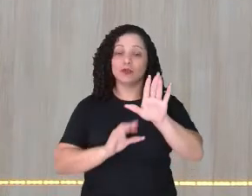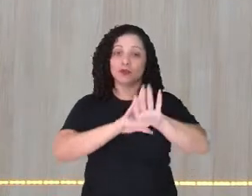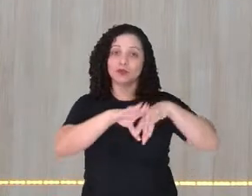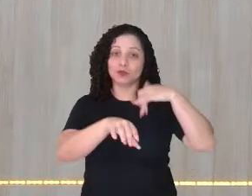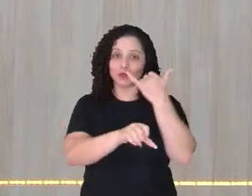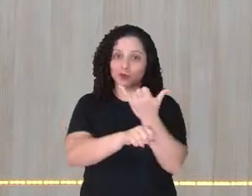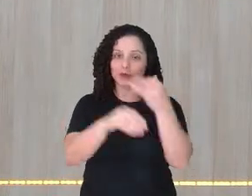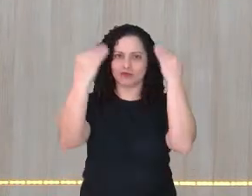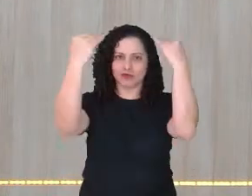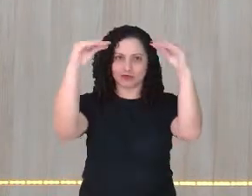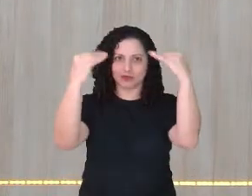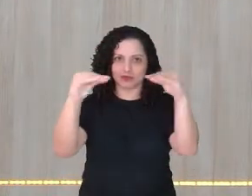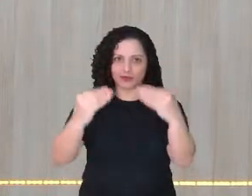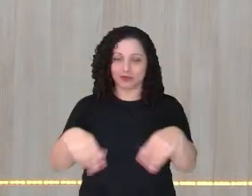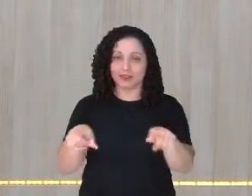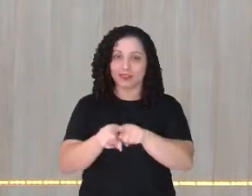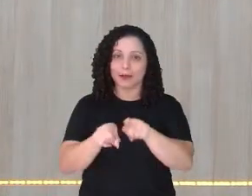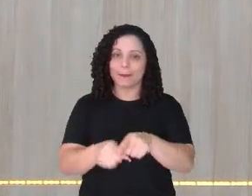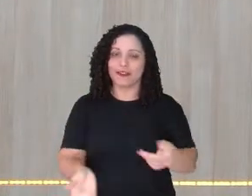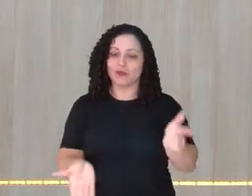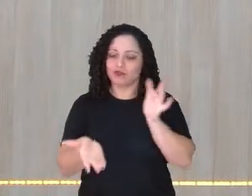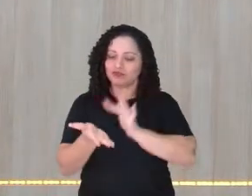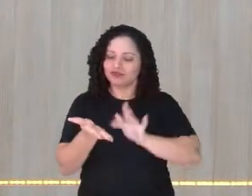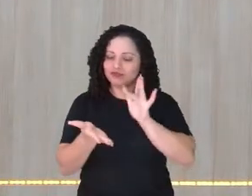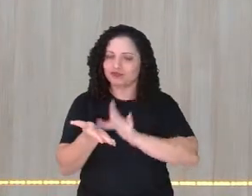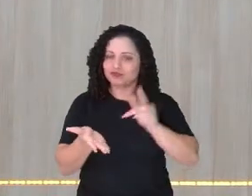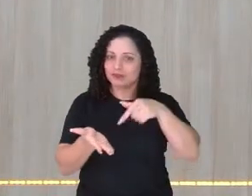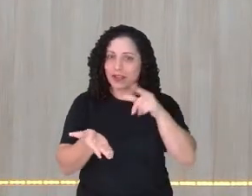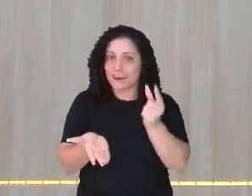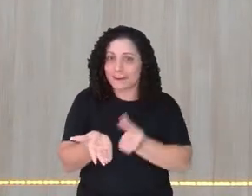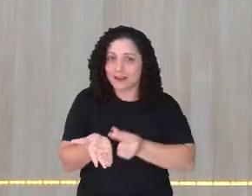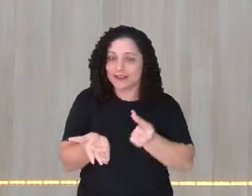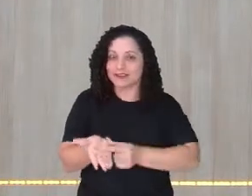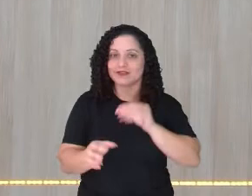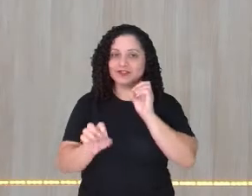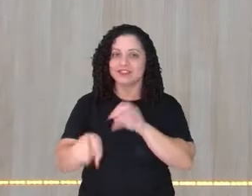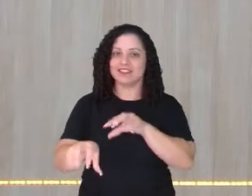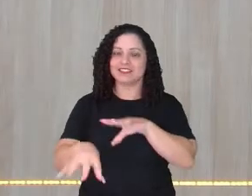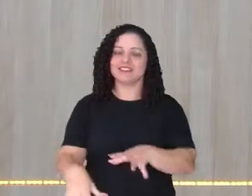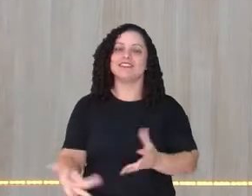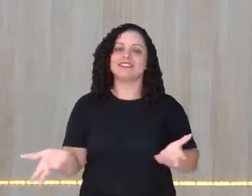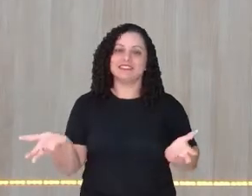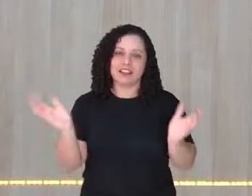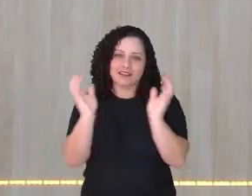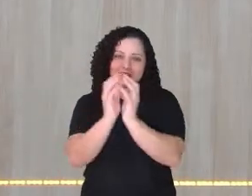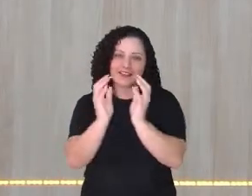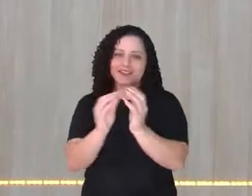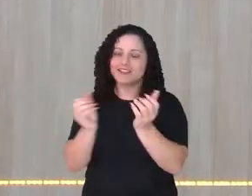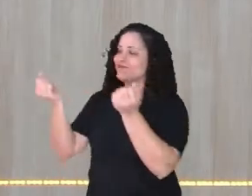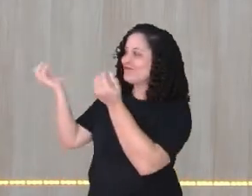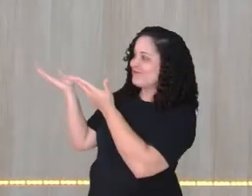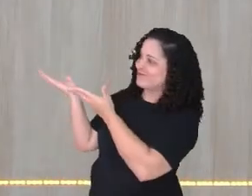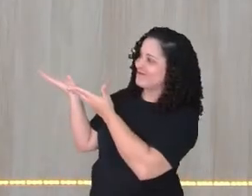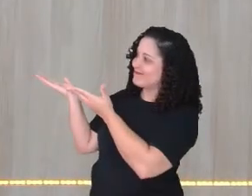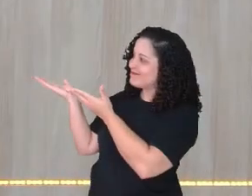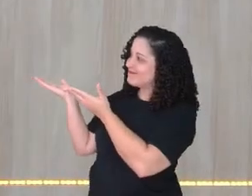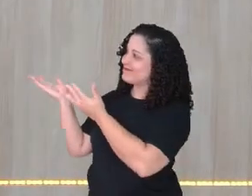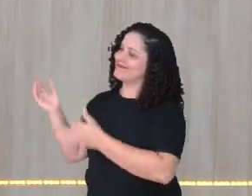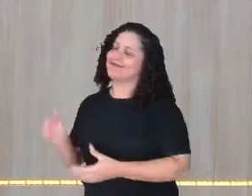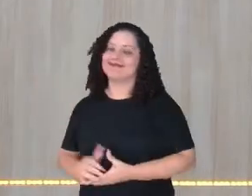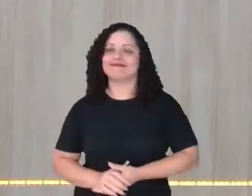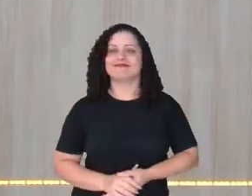também no aplicativo do Educa Recife, que apareceu aqui, esse QR Code,